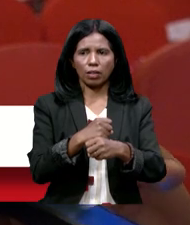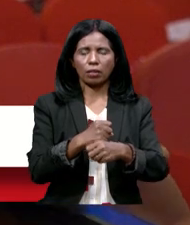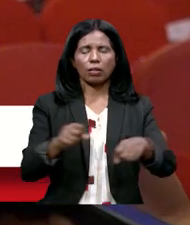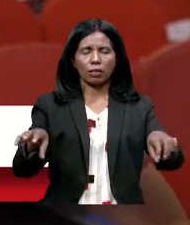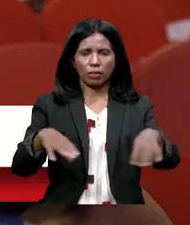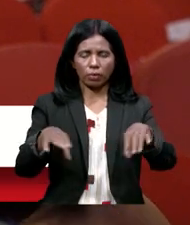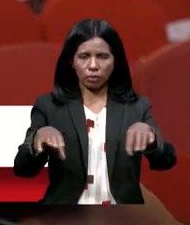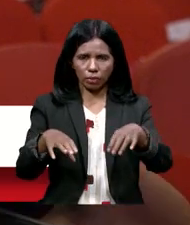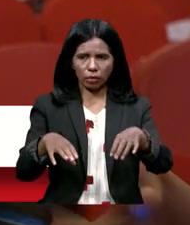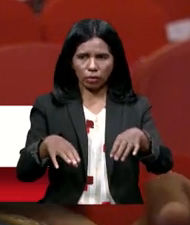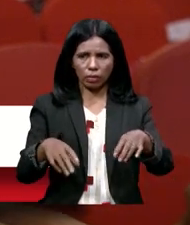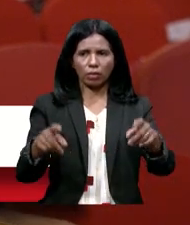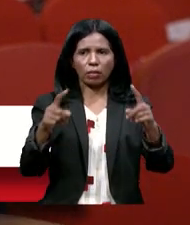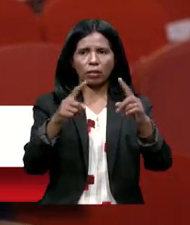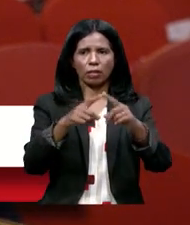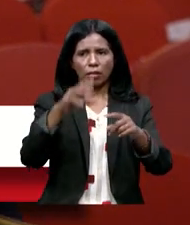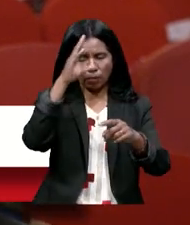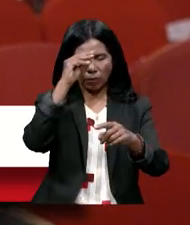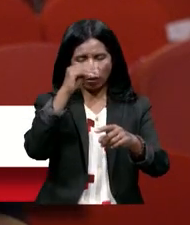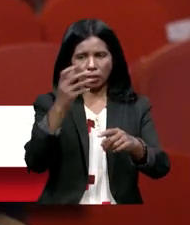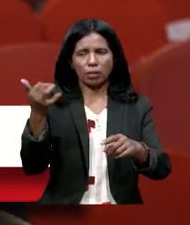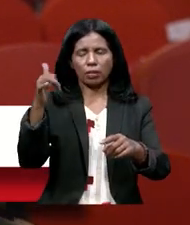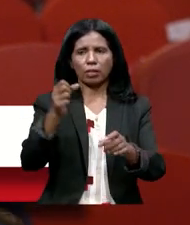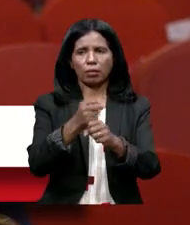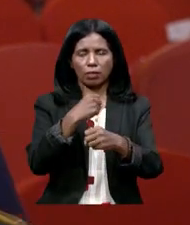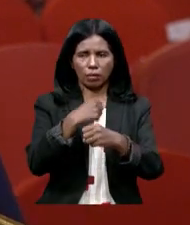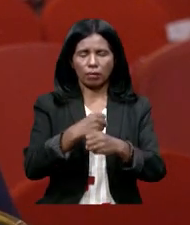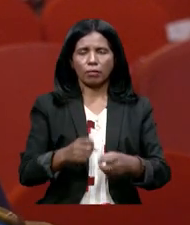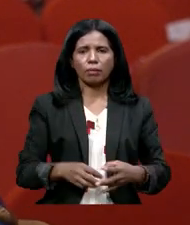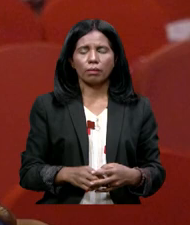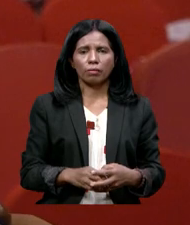serviço nebe maka manesiram mak halo.